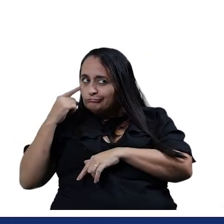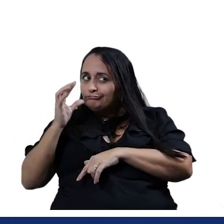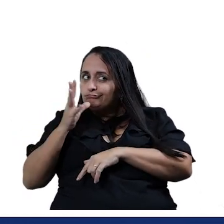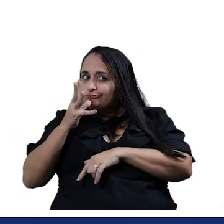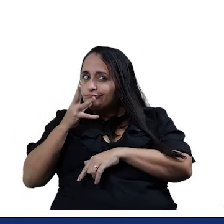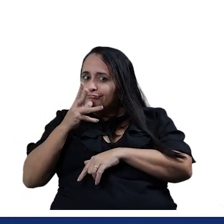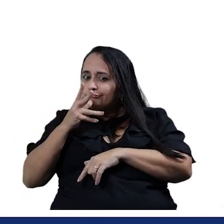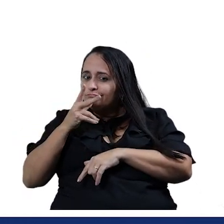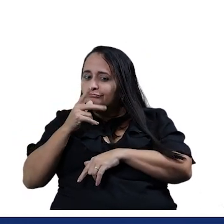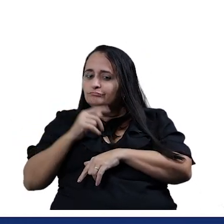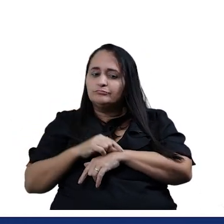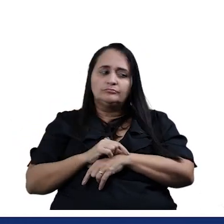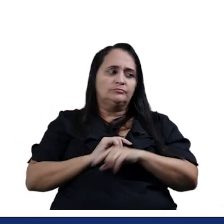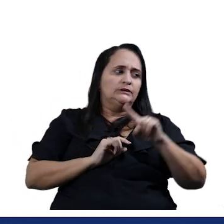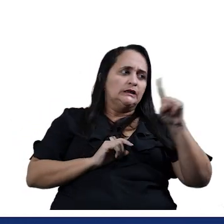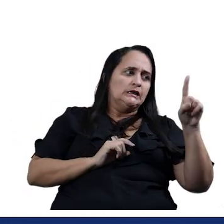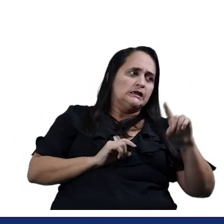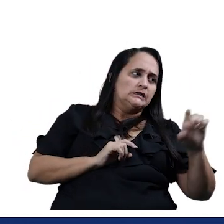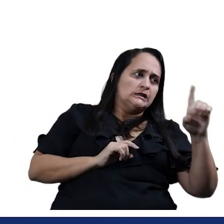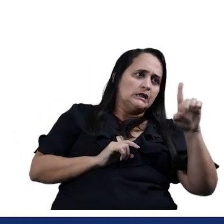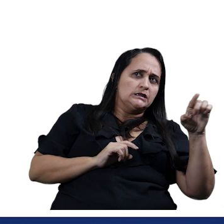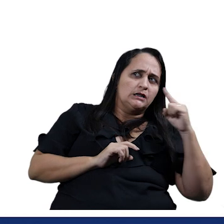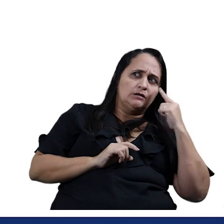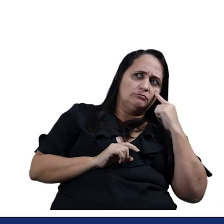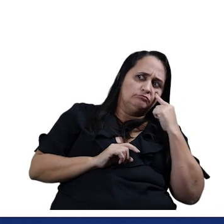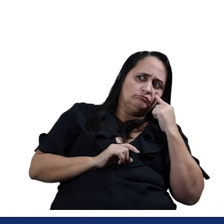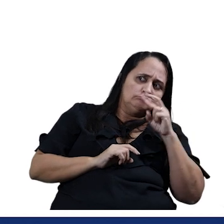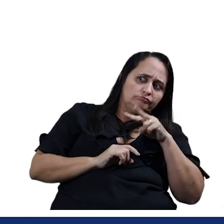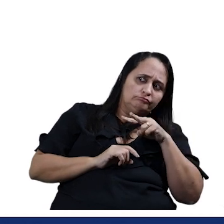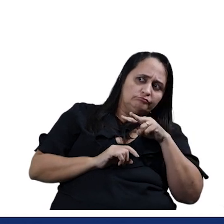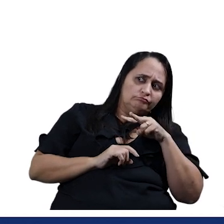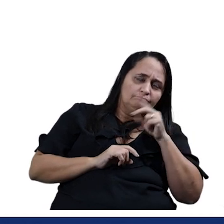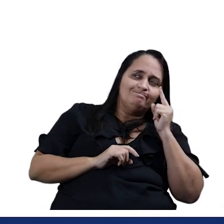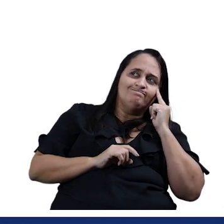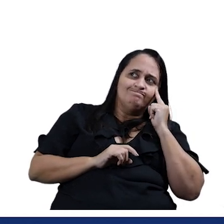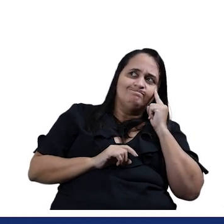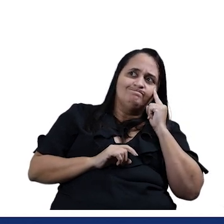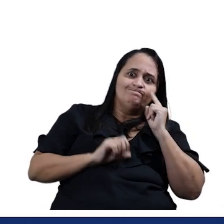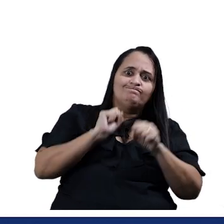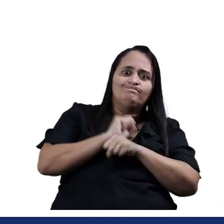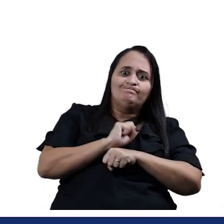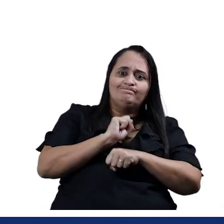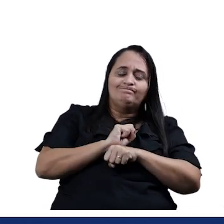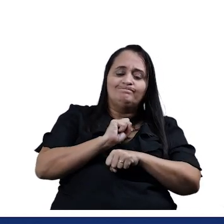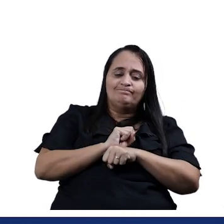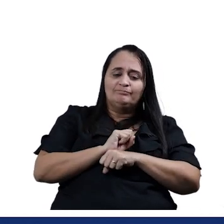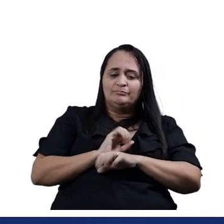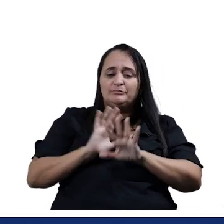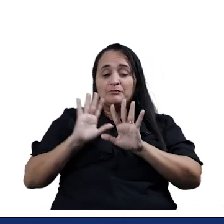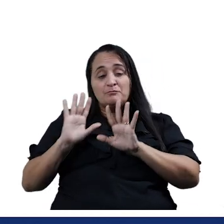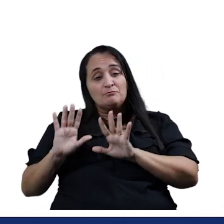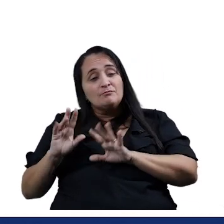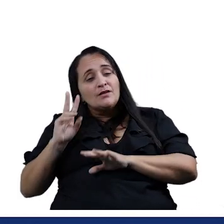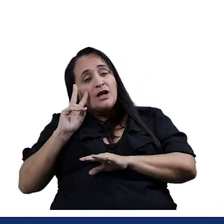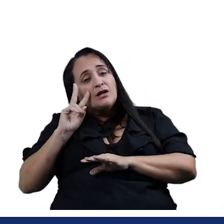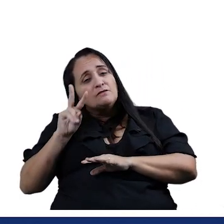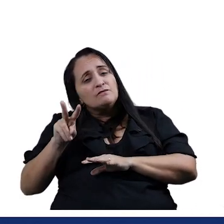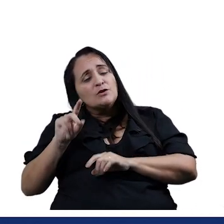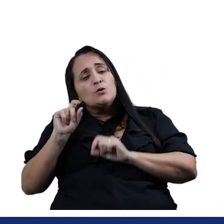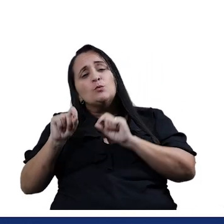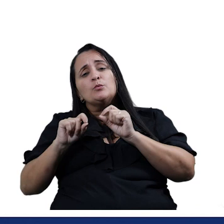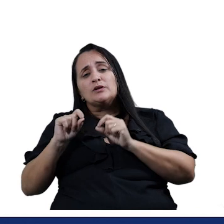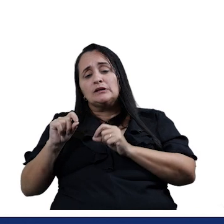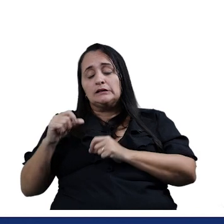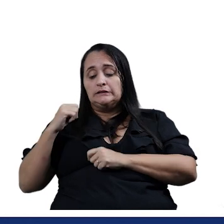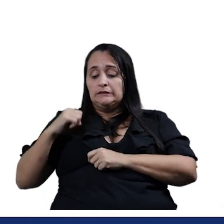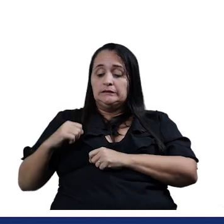Tipo, demorando. Se via que não estava com nenhuma